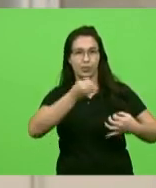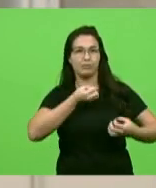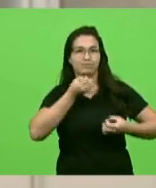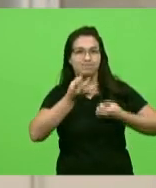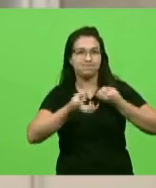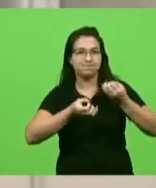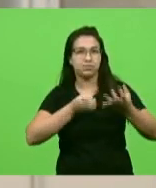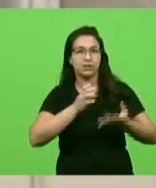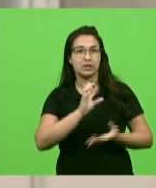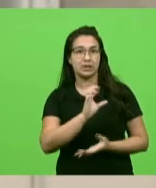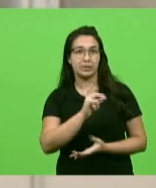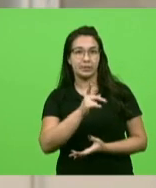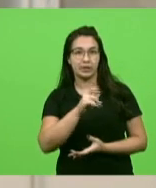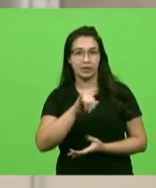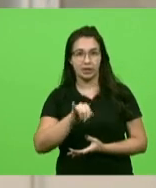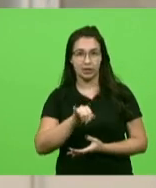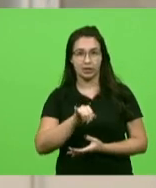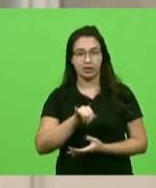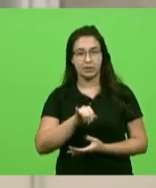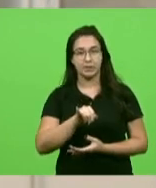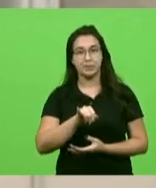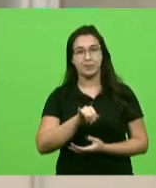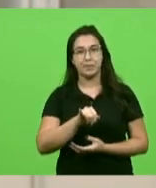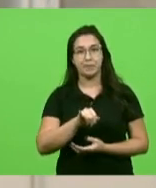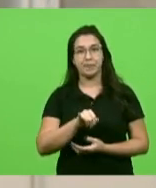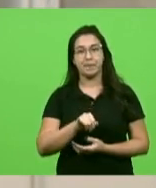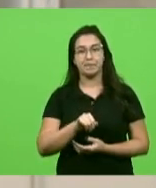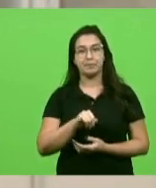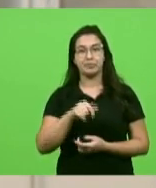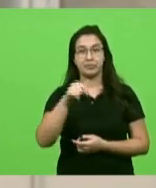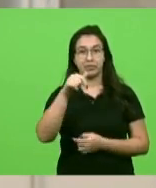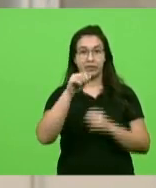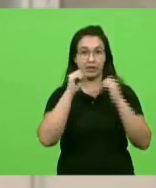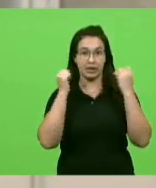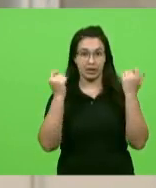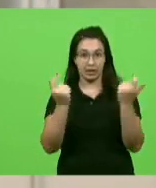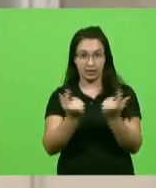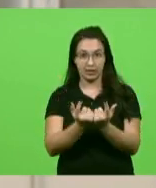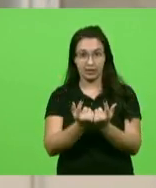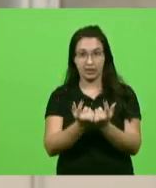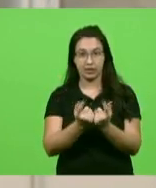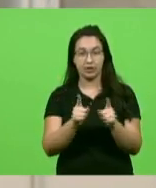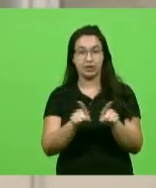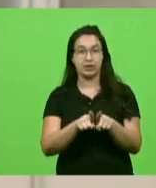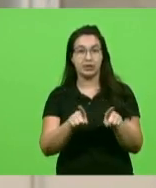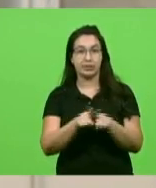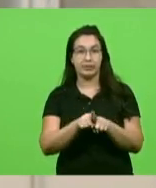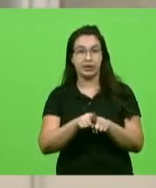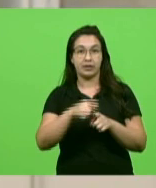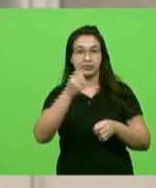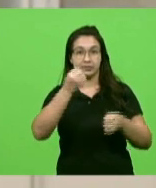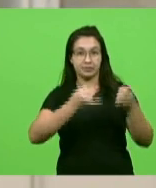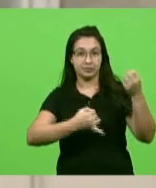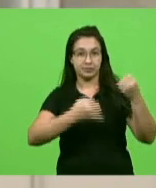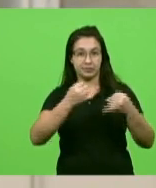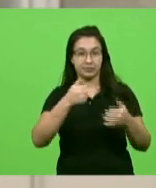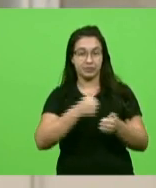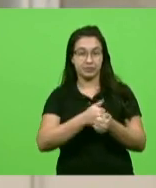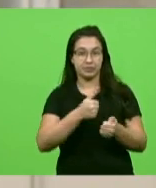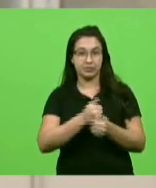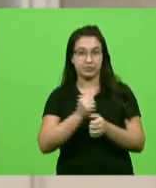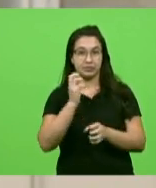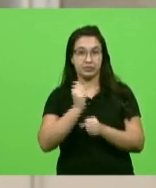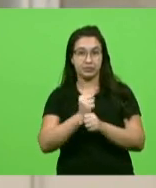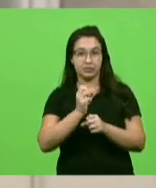CPI específica perante alesc o depoimento do presidente do Tribunal de Contas